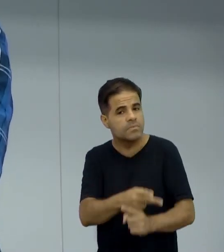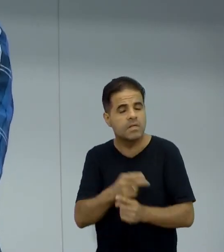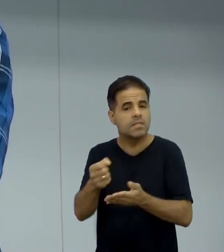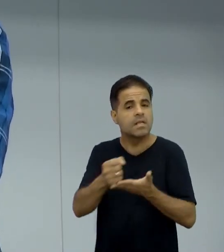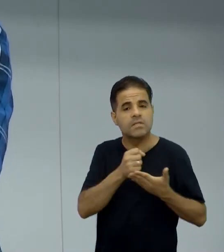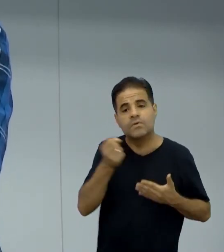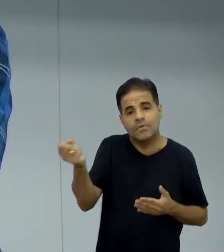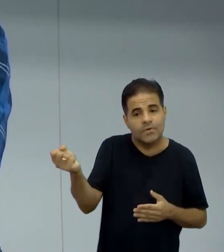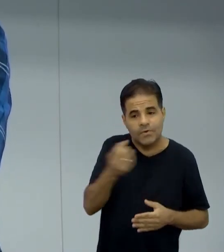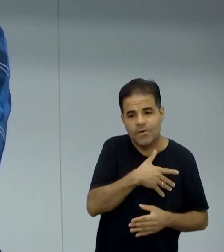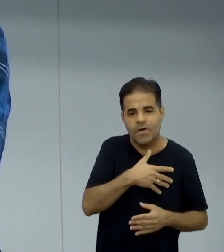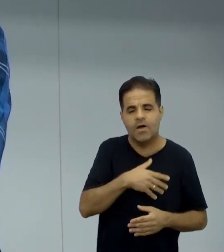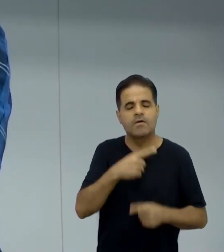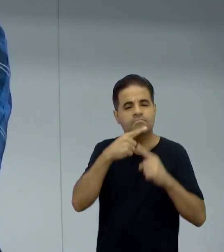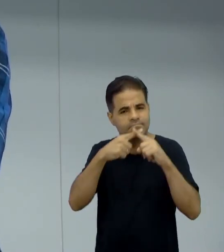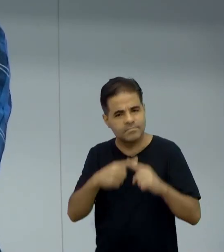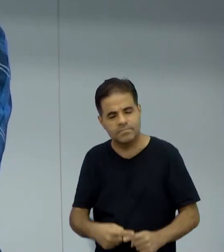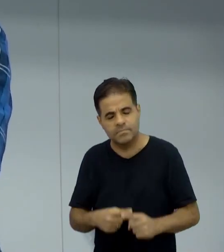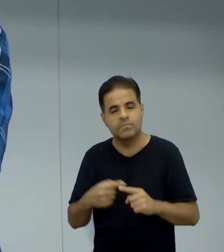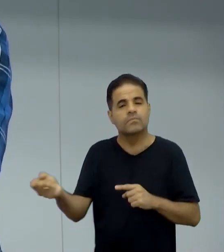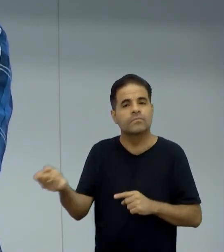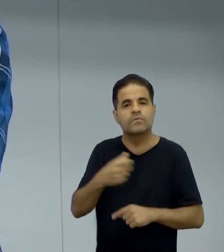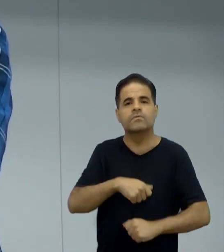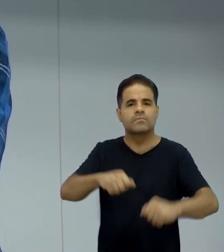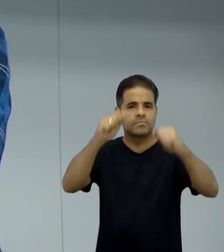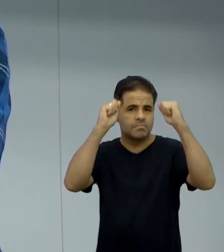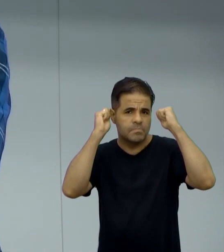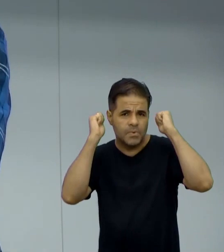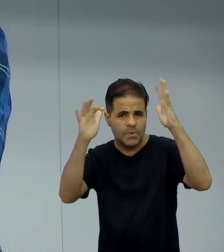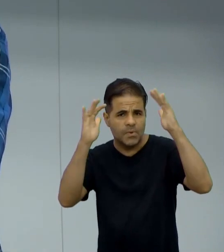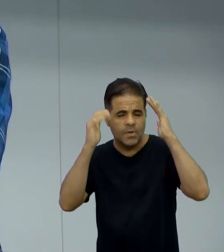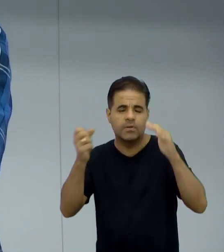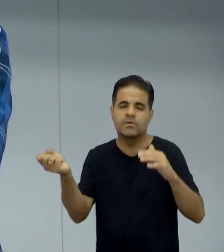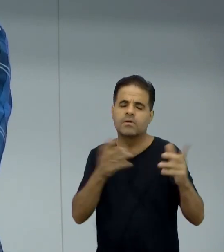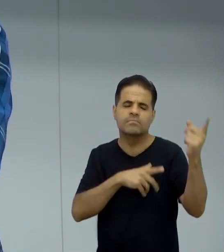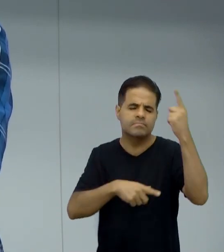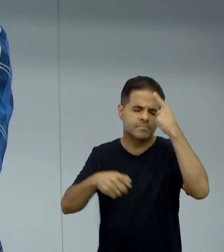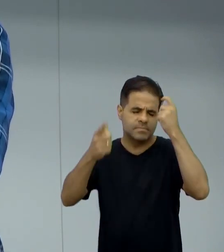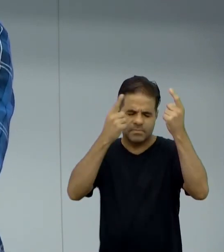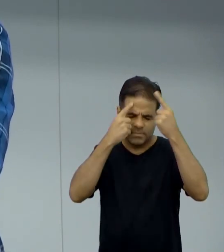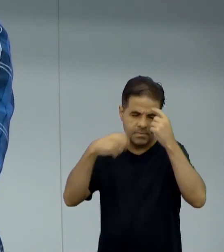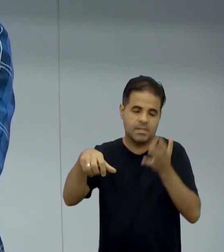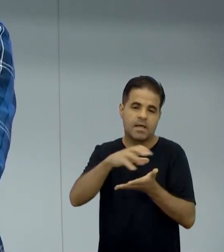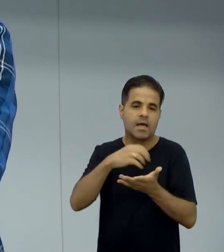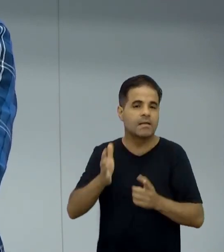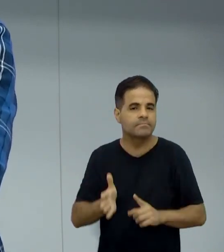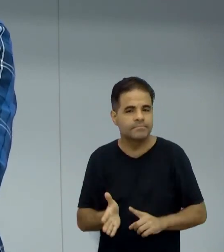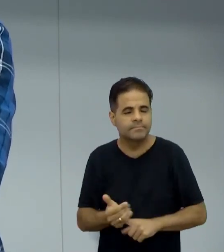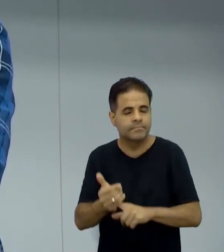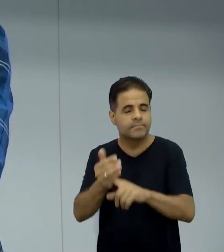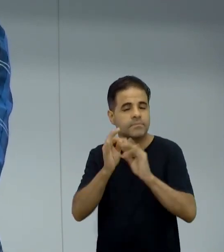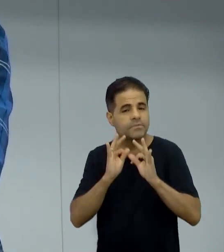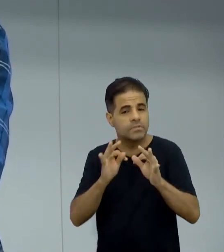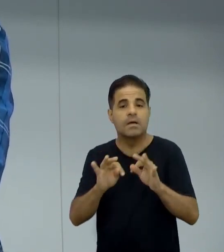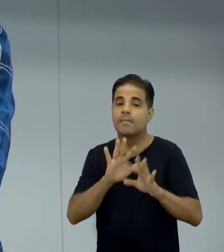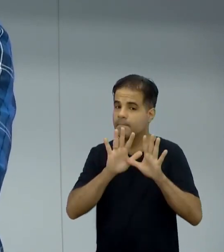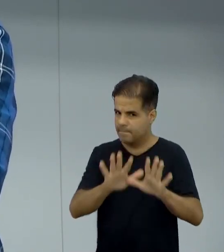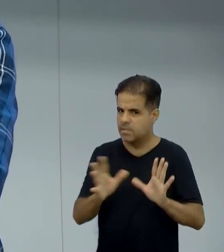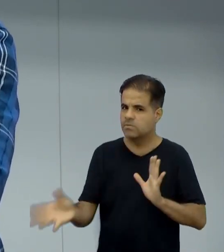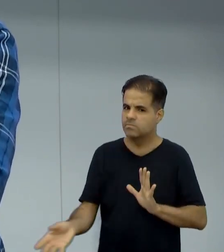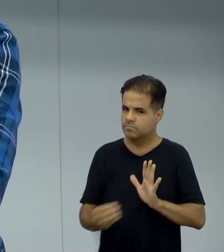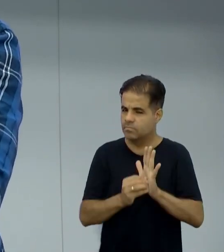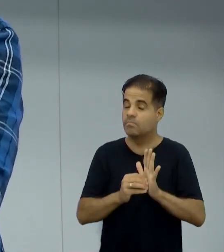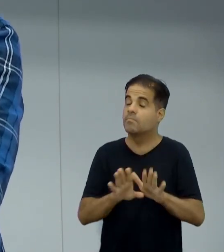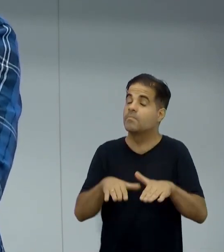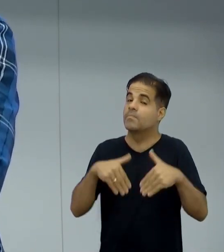trazer novos jogos, trazer novos pensamentos, novas ideias para a área da tecnologia. Porém, eu sempre boto o meu